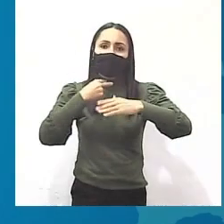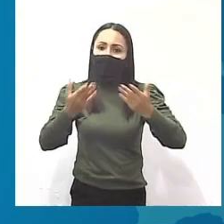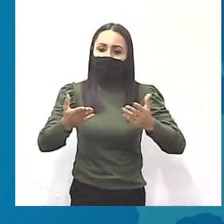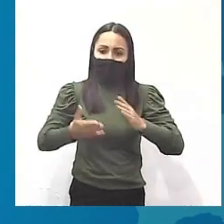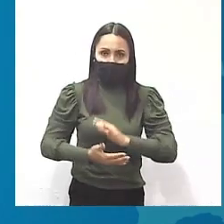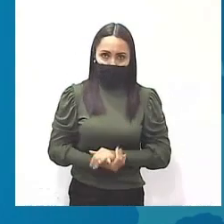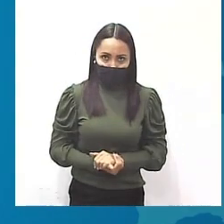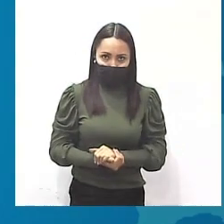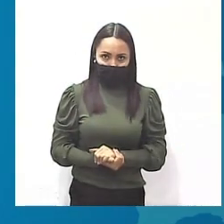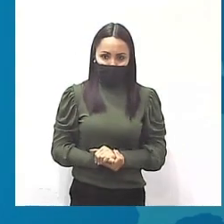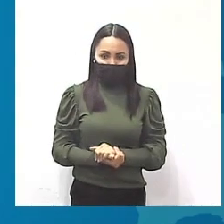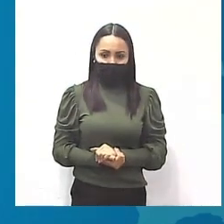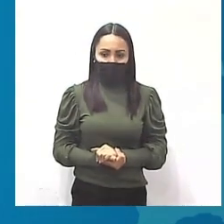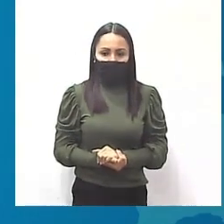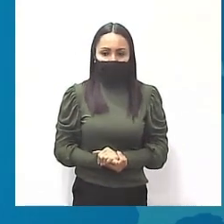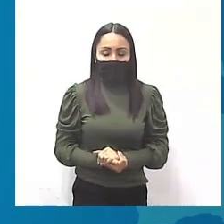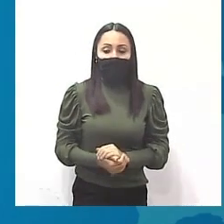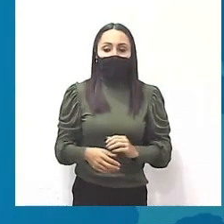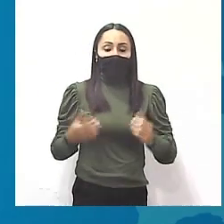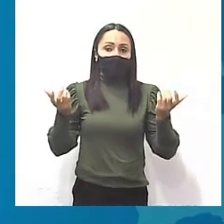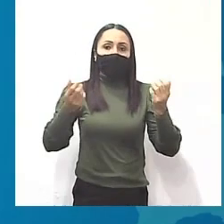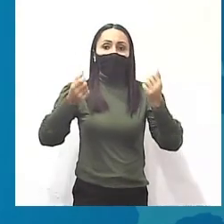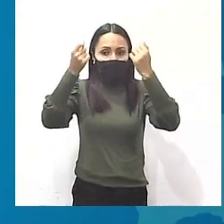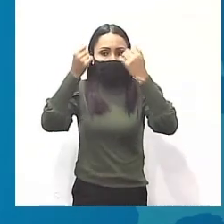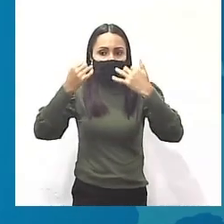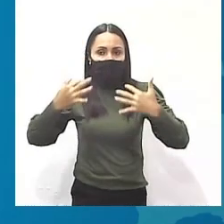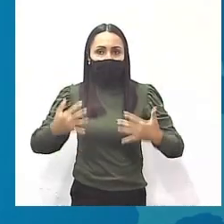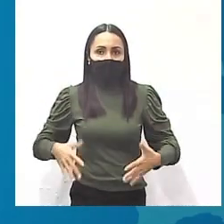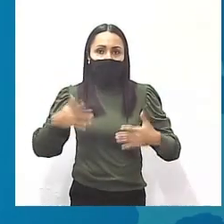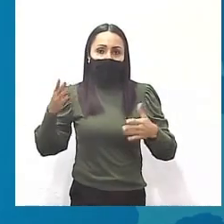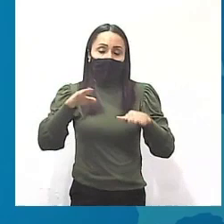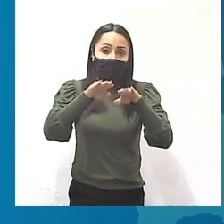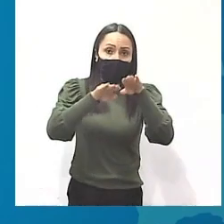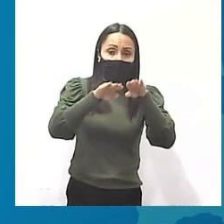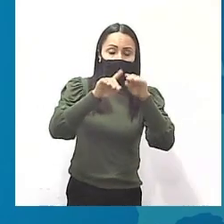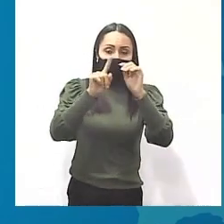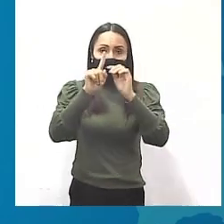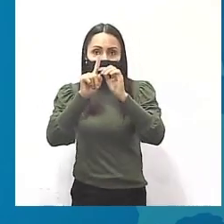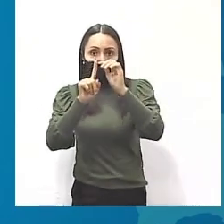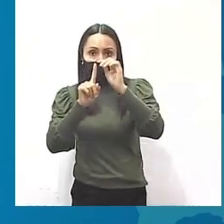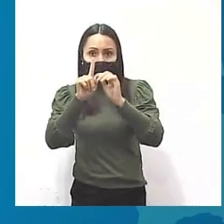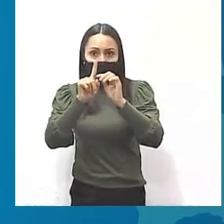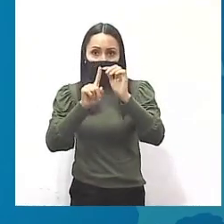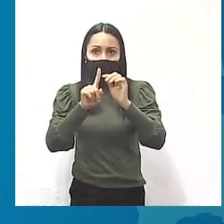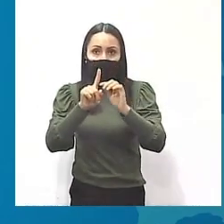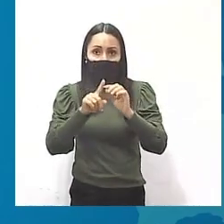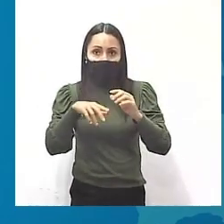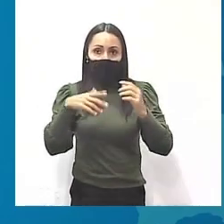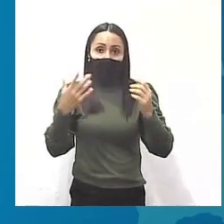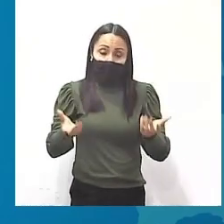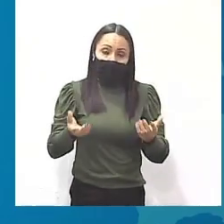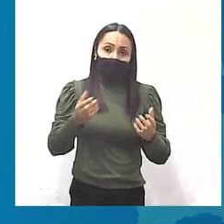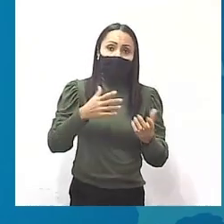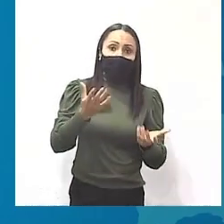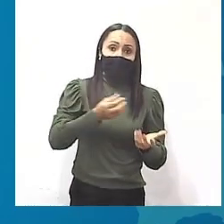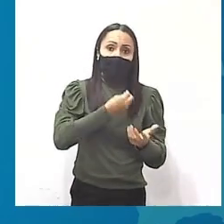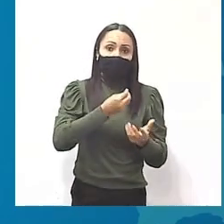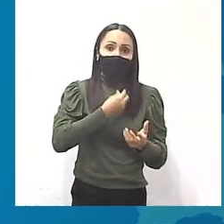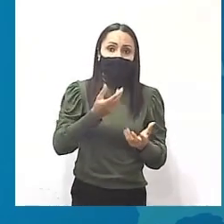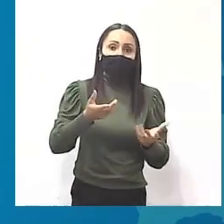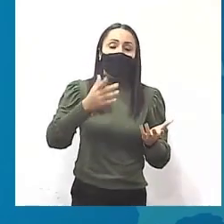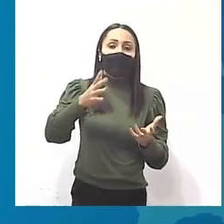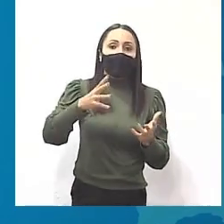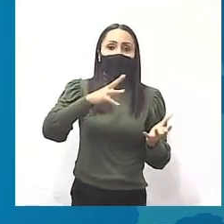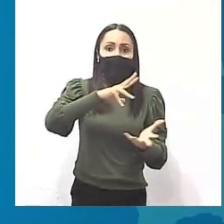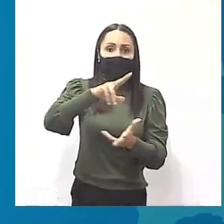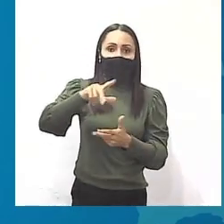calor. Bom, hoje eu falei sobre essa questão do equilíbrio termodinâmico e a vida na Terra. Eu comecei falando